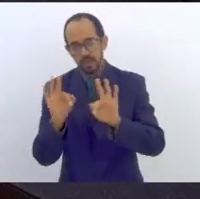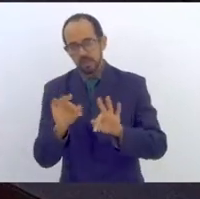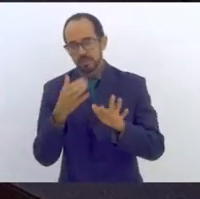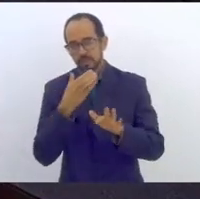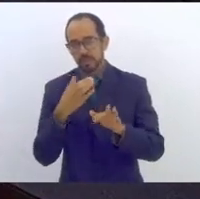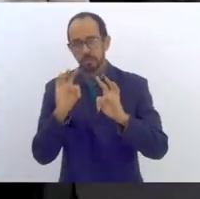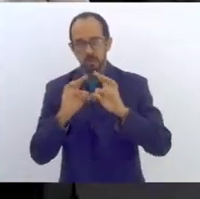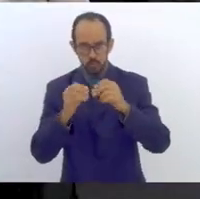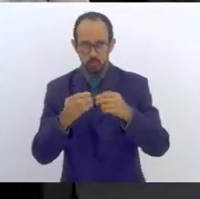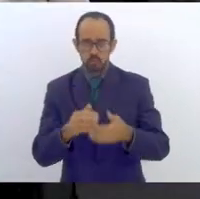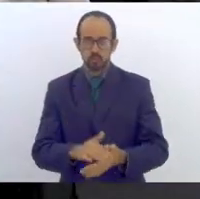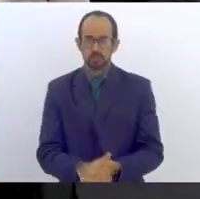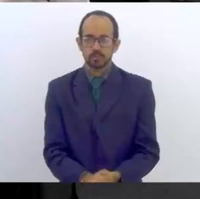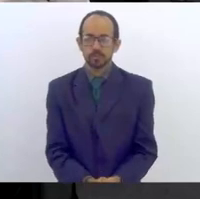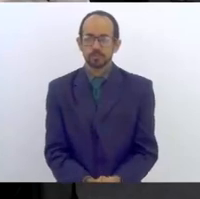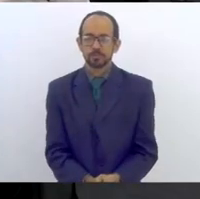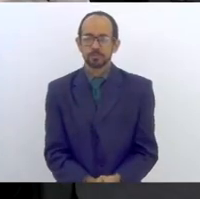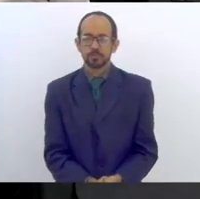todos